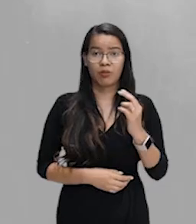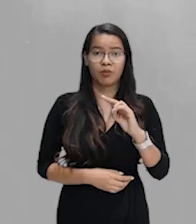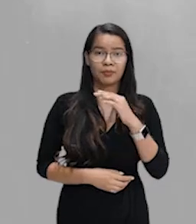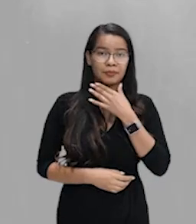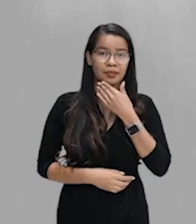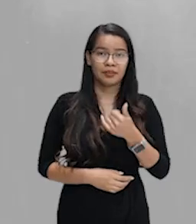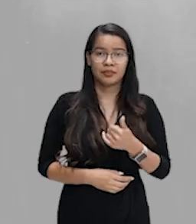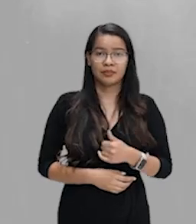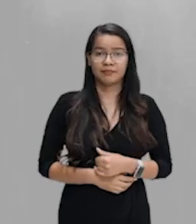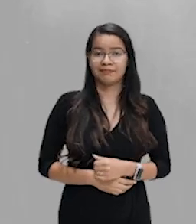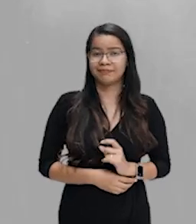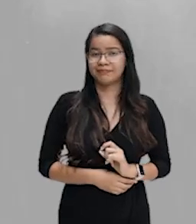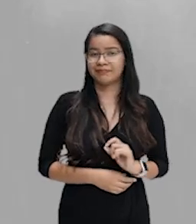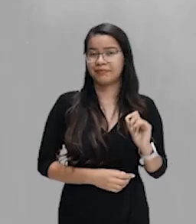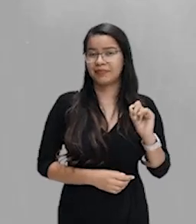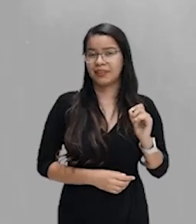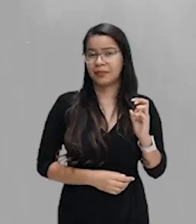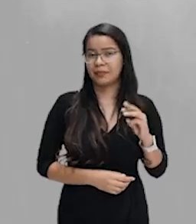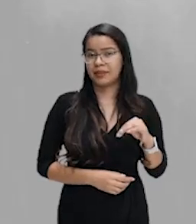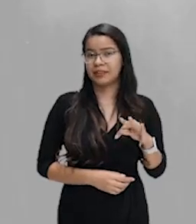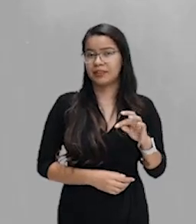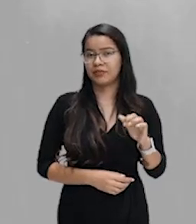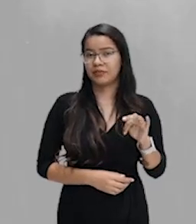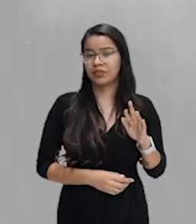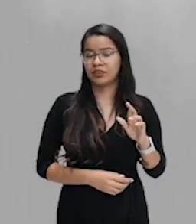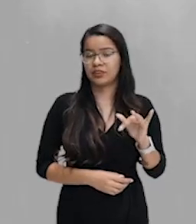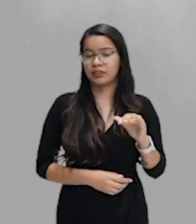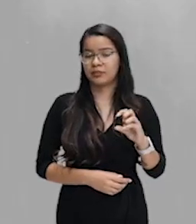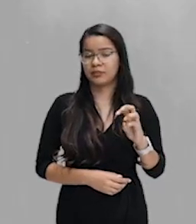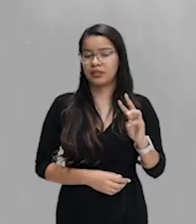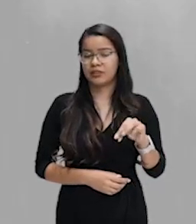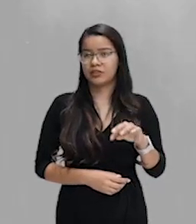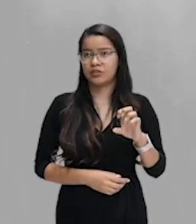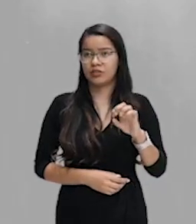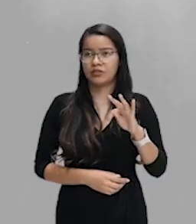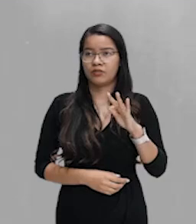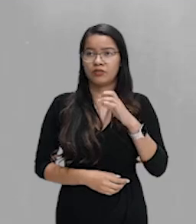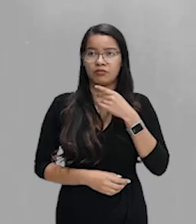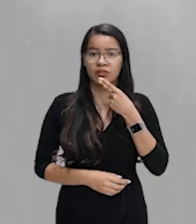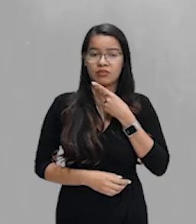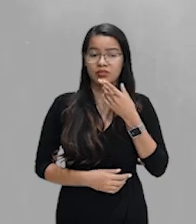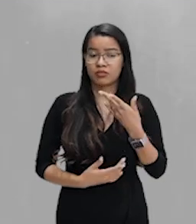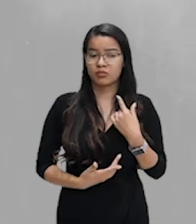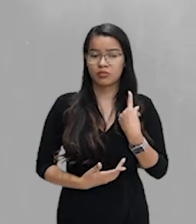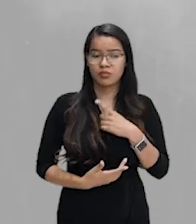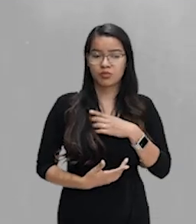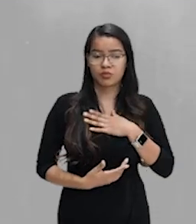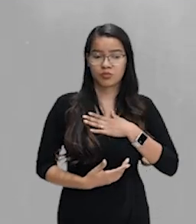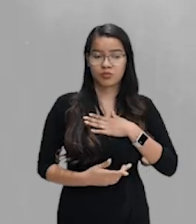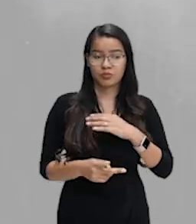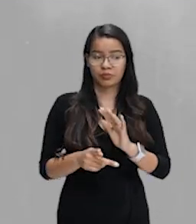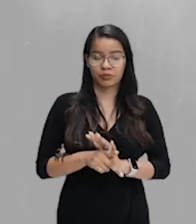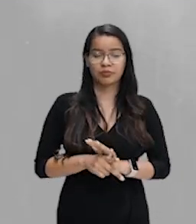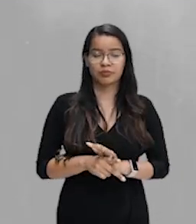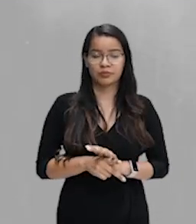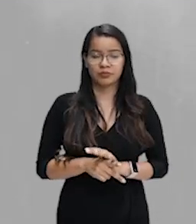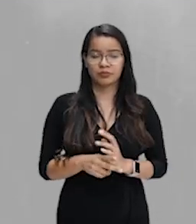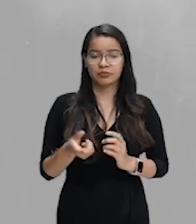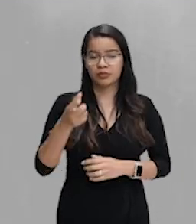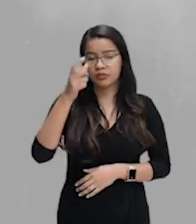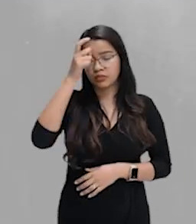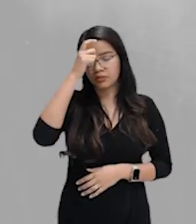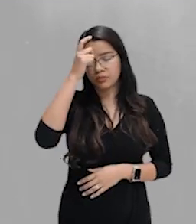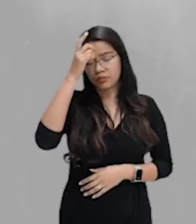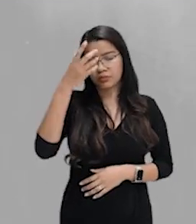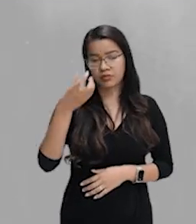melhor, será que, metaforicamente falando, esses não são os meus próprios demônios? Né? Será que, às vezes, o